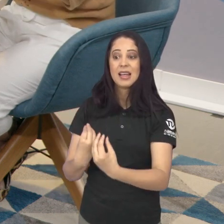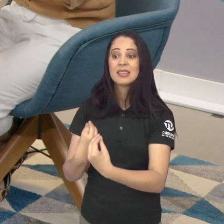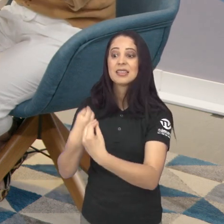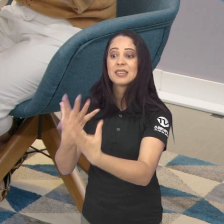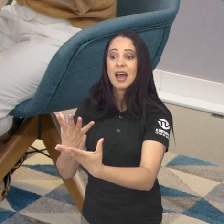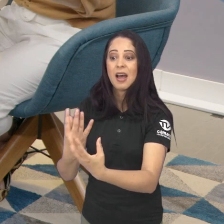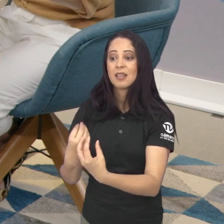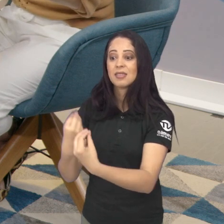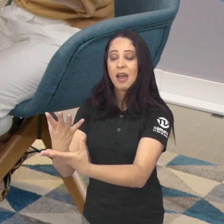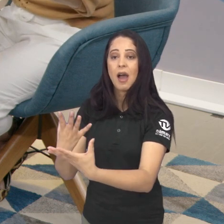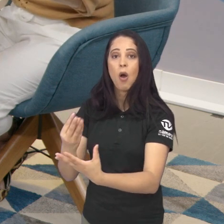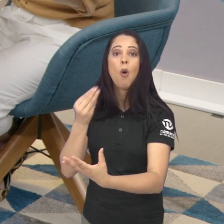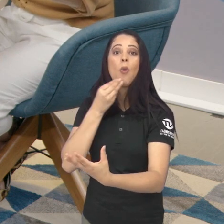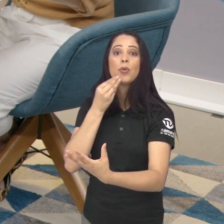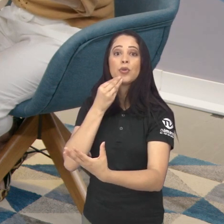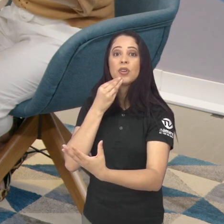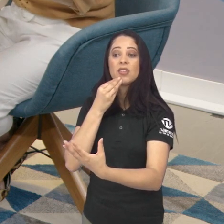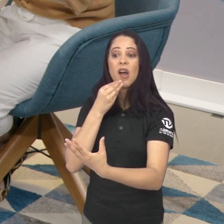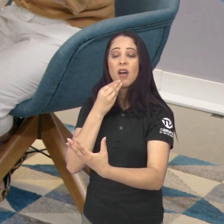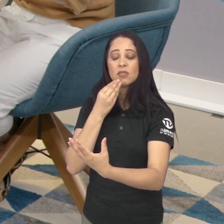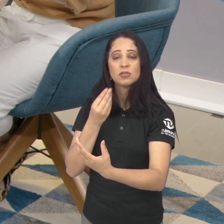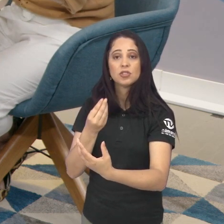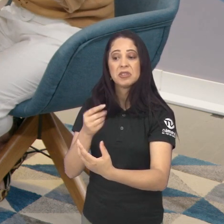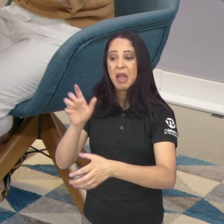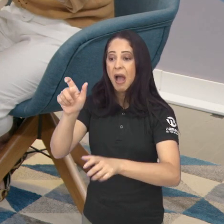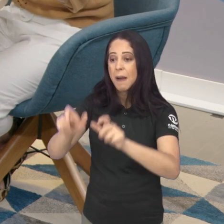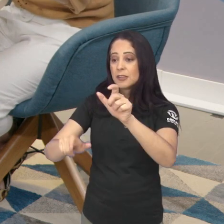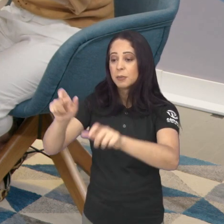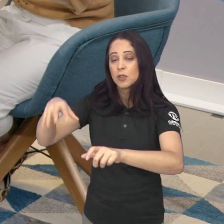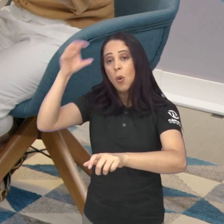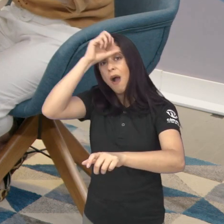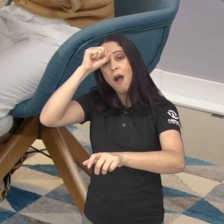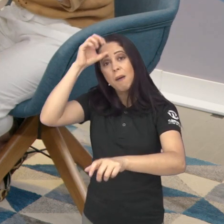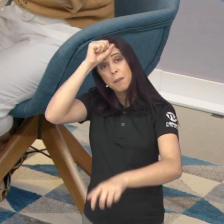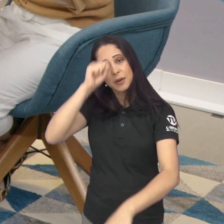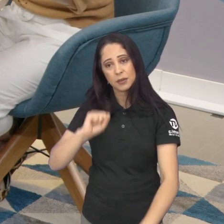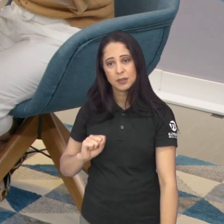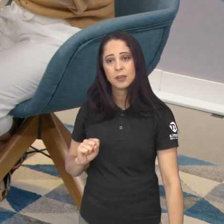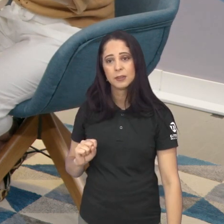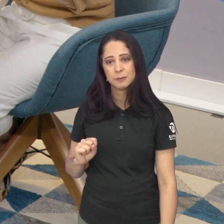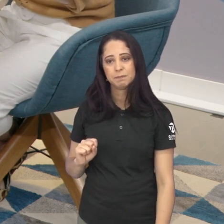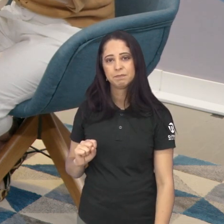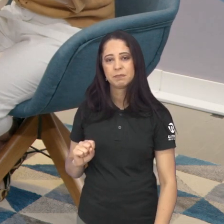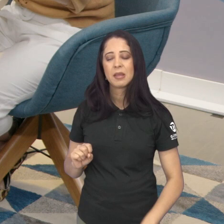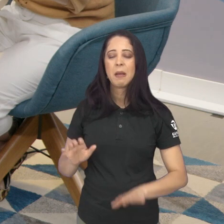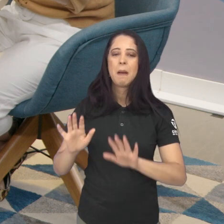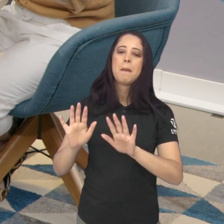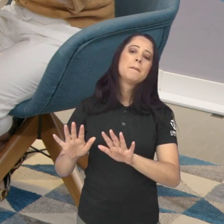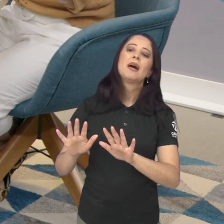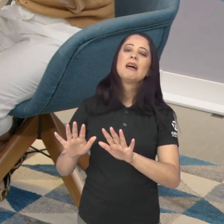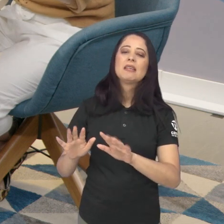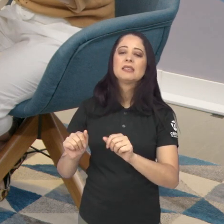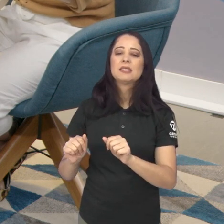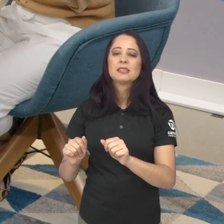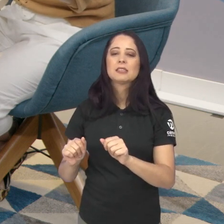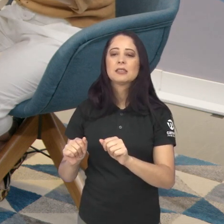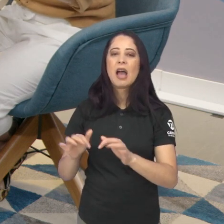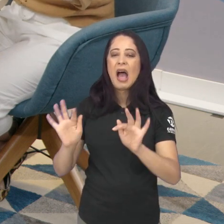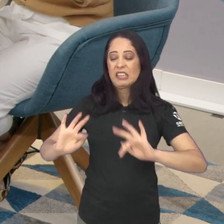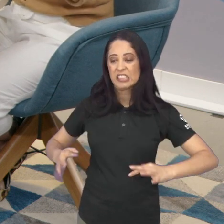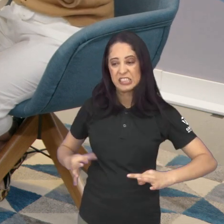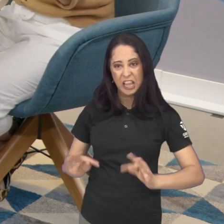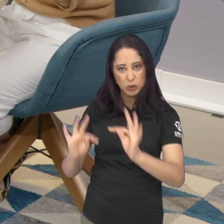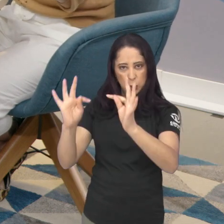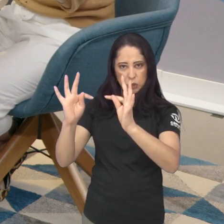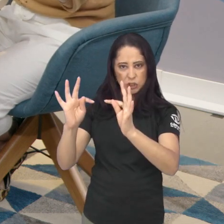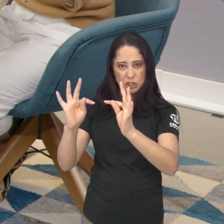conhecimento para todo mundo, né? Porque apesar da gente ter ali o digital, que parece muito simples, mas o digital também te abre portas para coisas